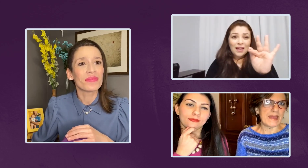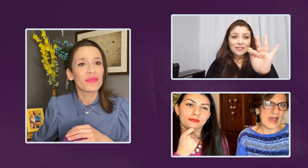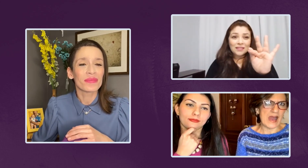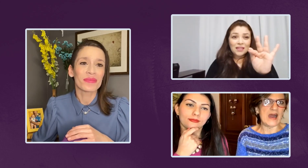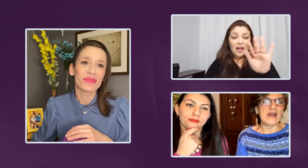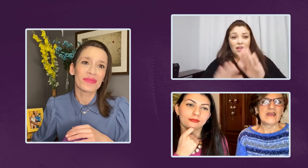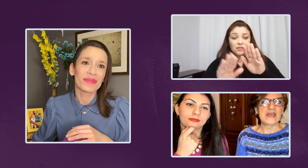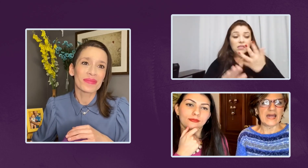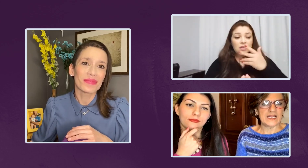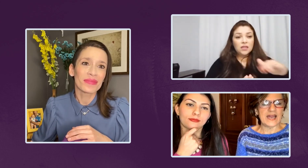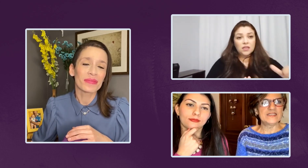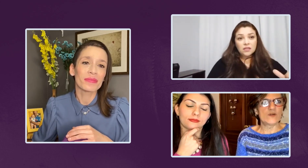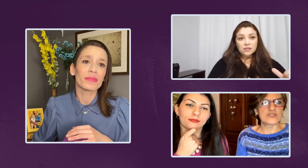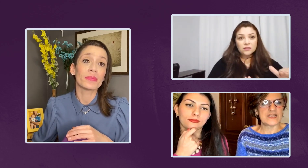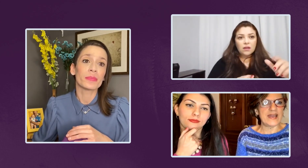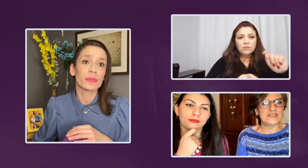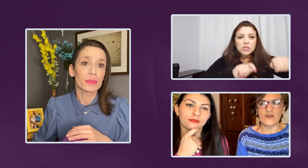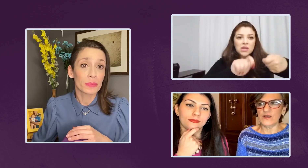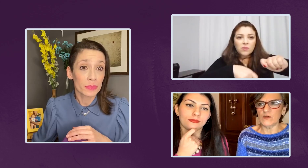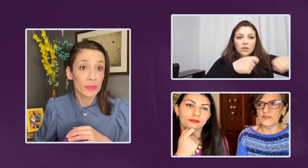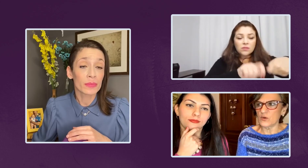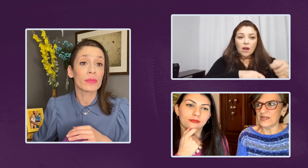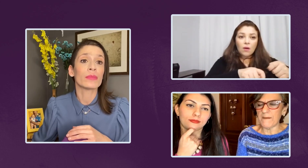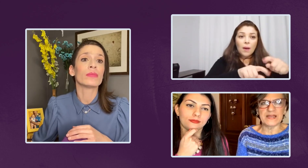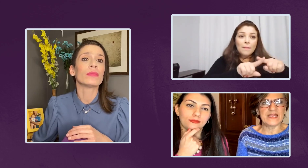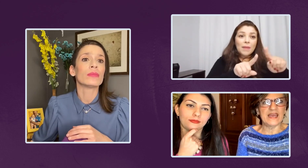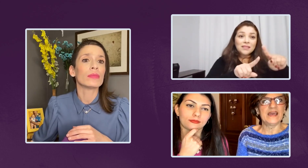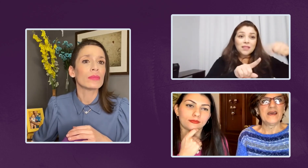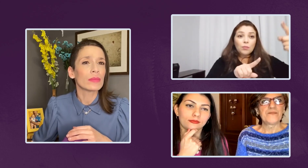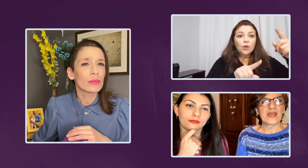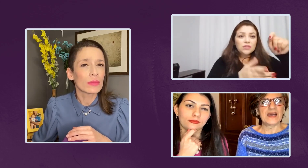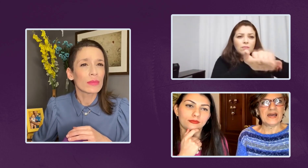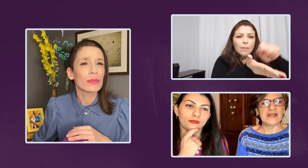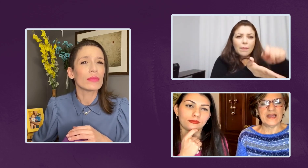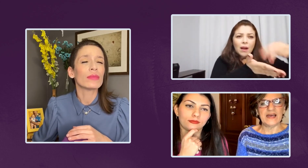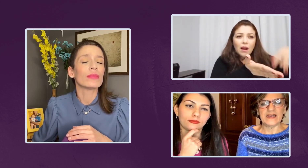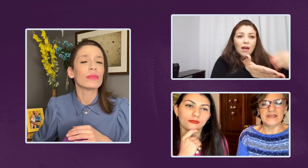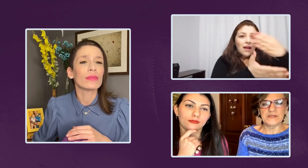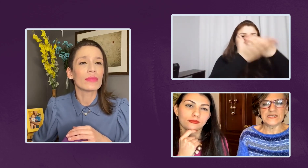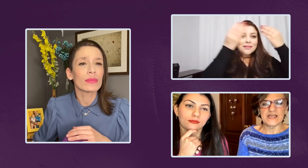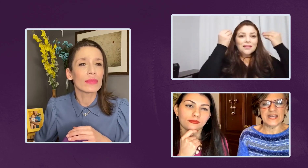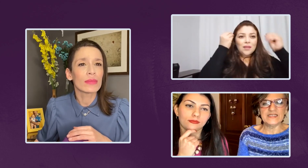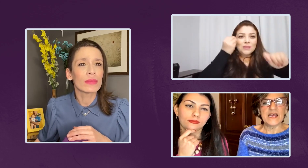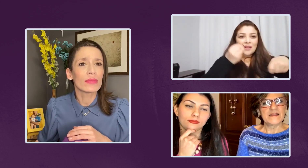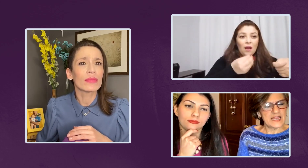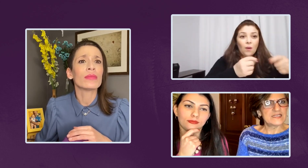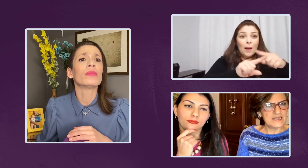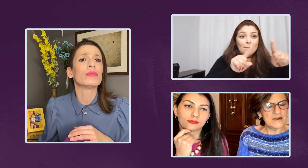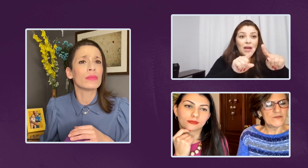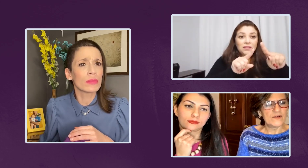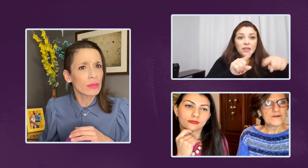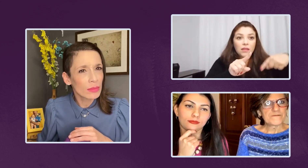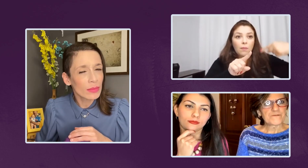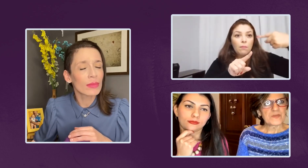se empenhar, ir atrás e gostar, e começou a querer aprender. né, a Libras e Sinais desde